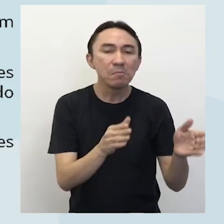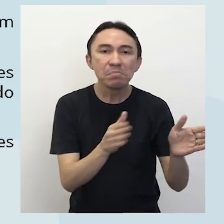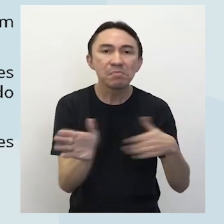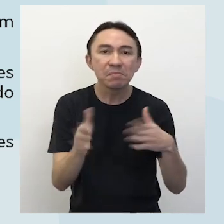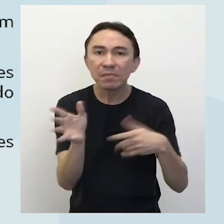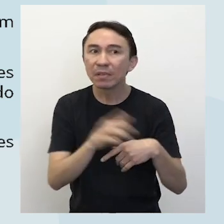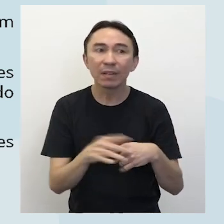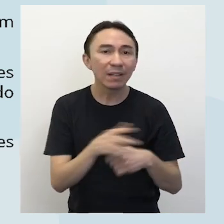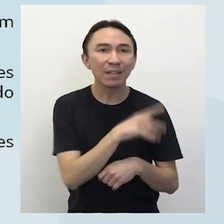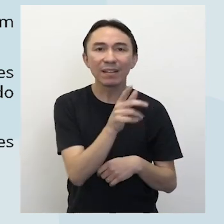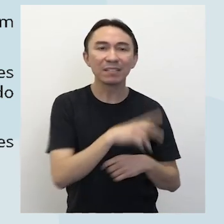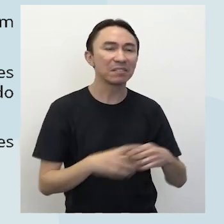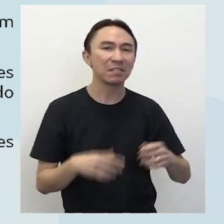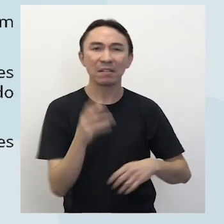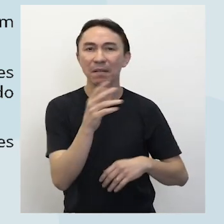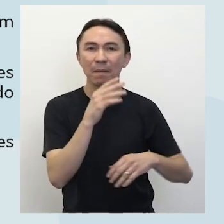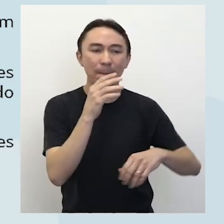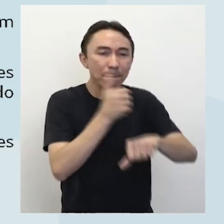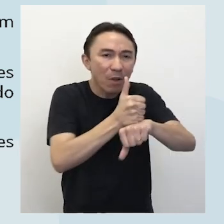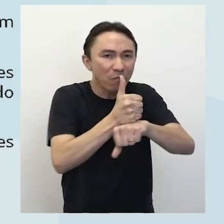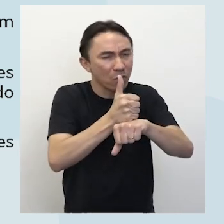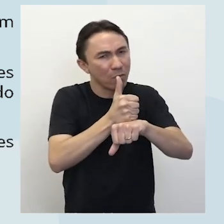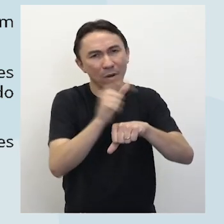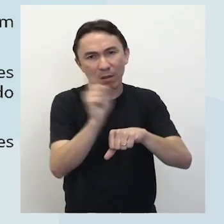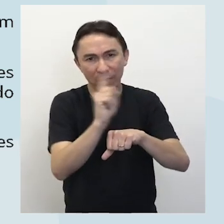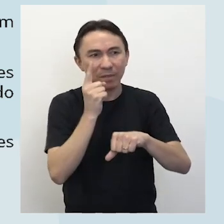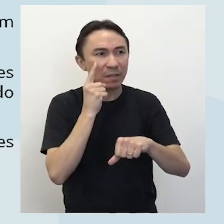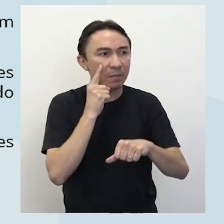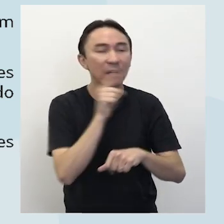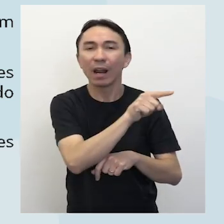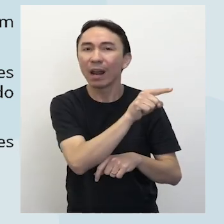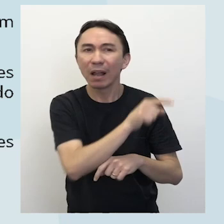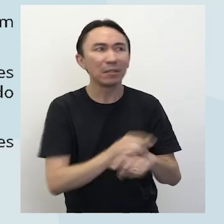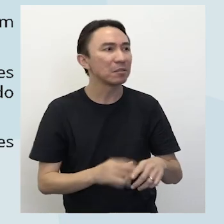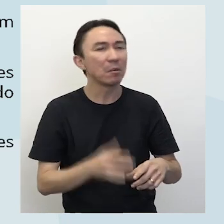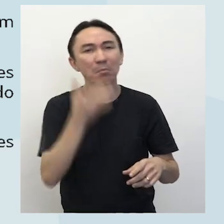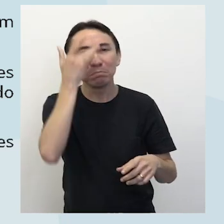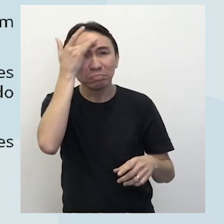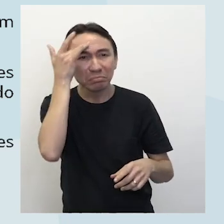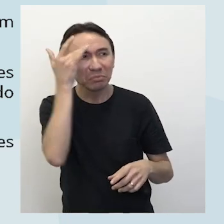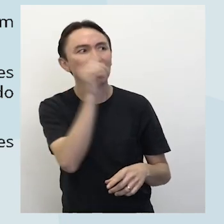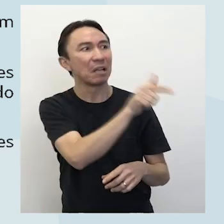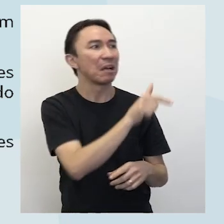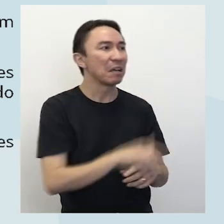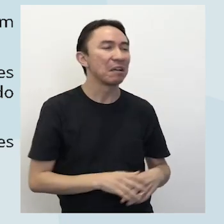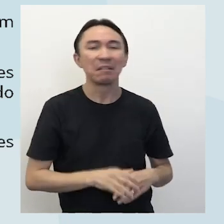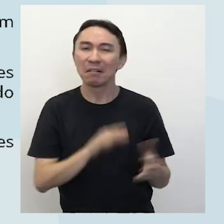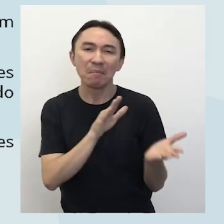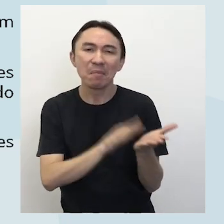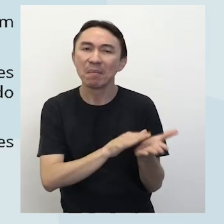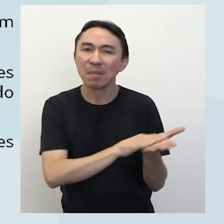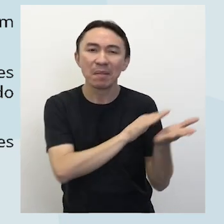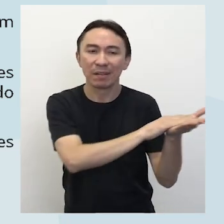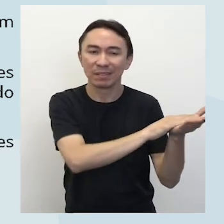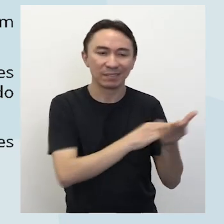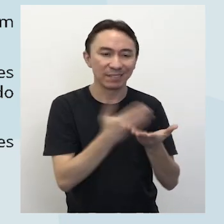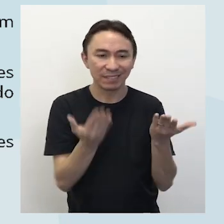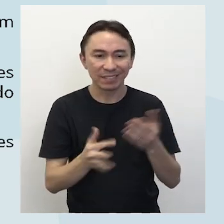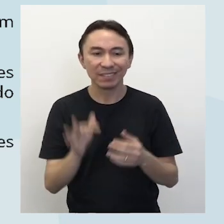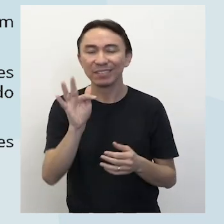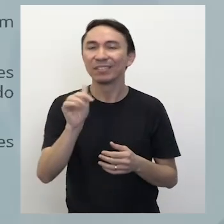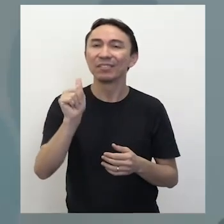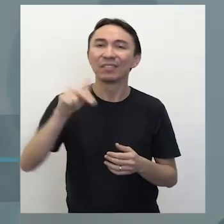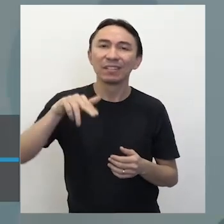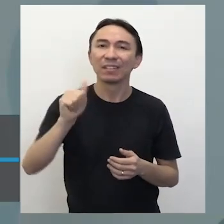versões para homenagear seus ídolos. Aí, né, se resume tudo aquilo que é fanfic, produção de outros artistas, homenageando